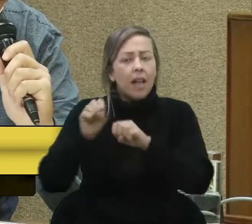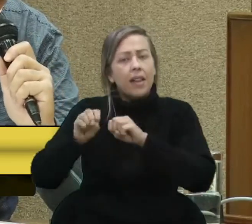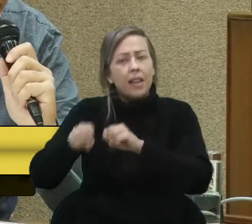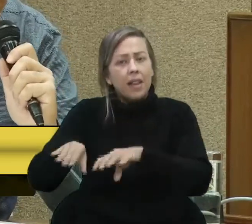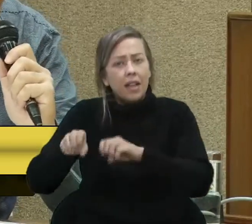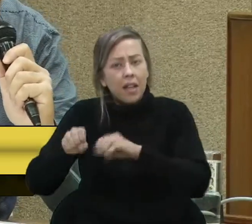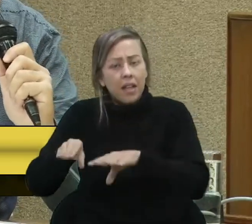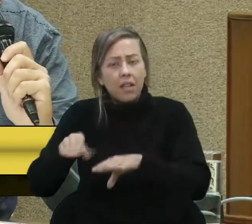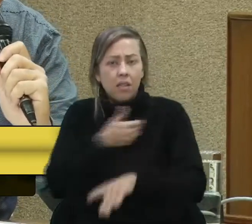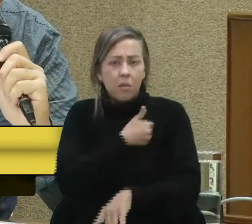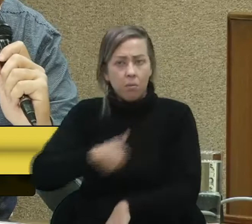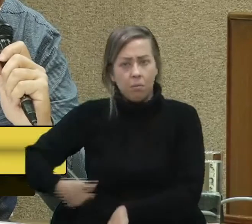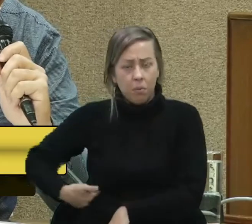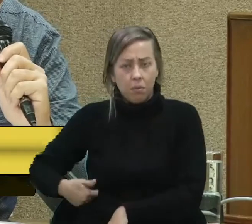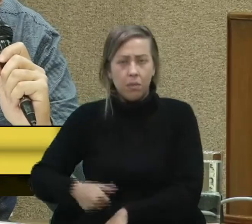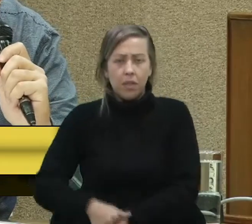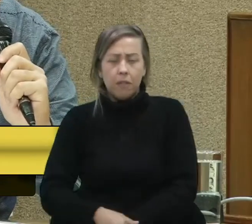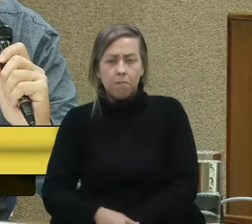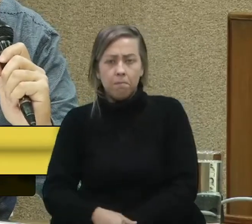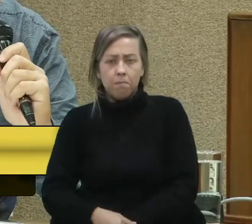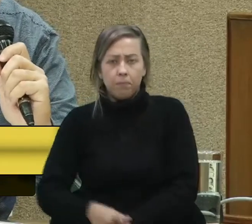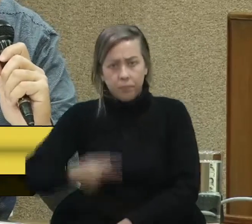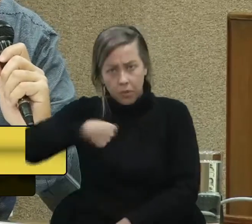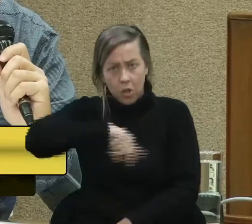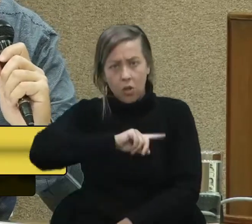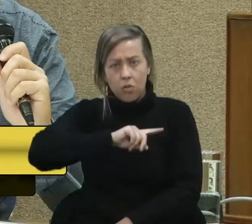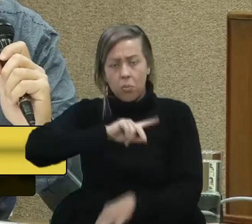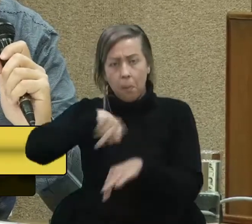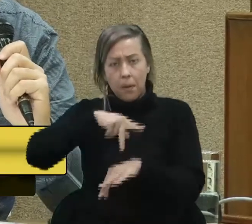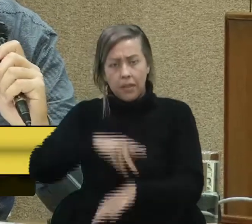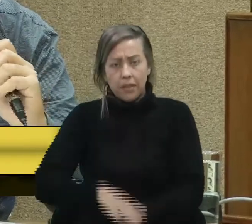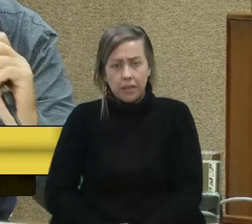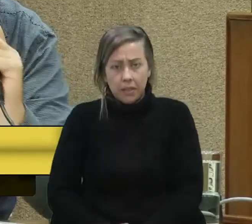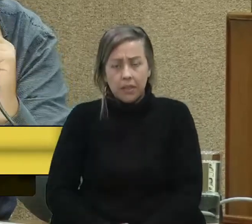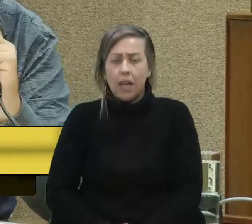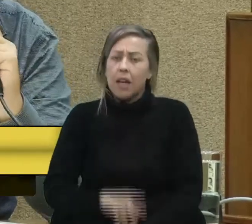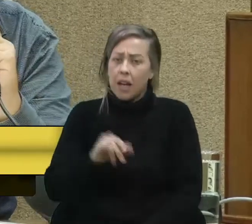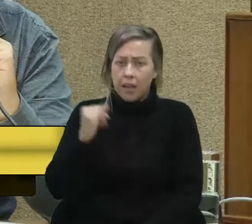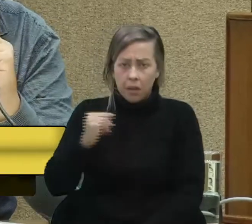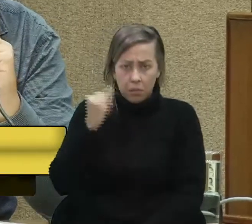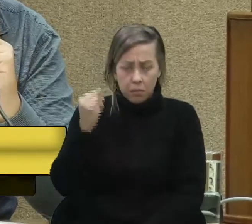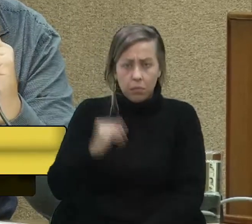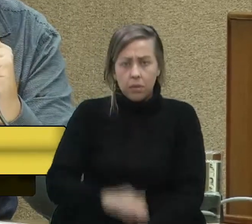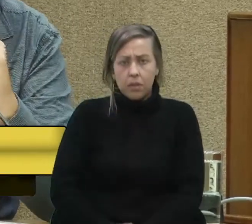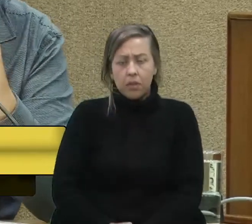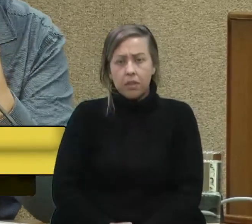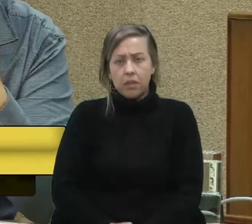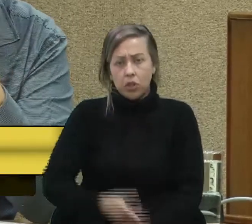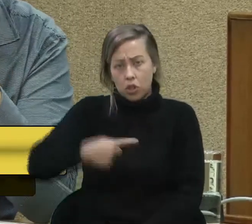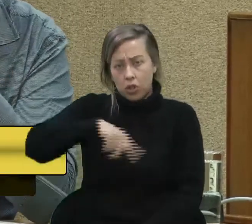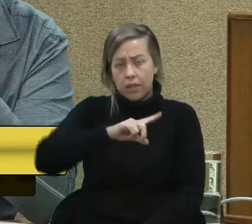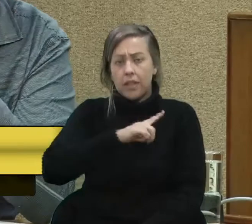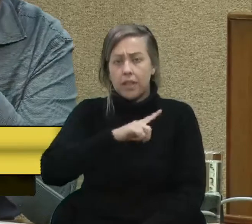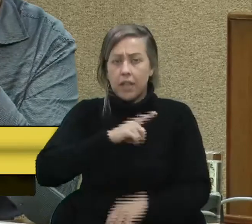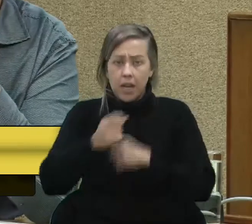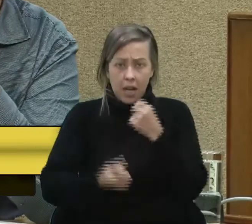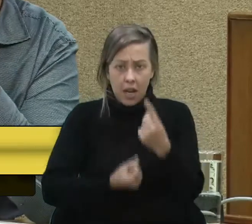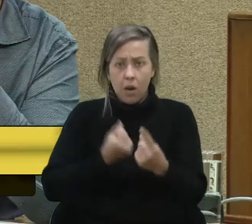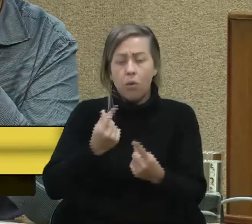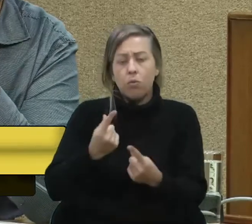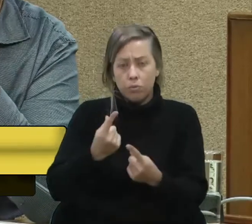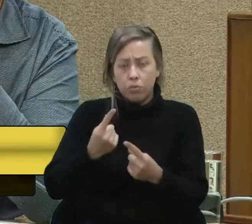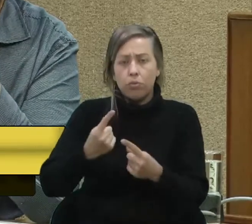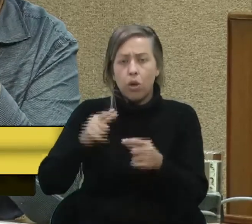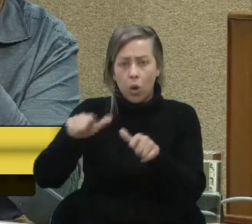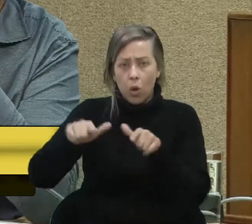educação pública no nosso país? Então, isso é importante. Nós temos alguns casos em Caxias, e o